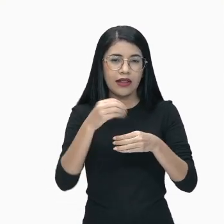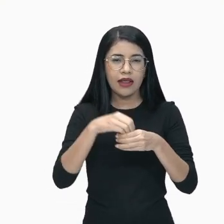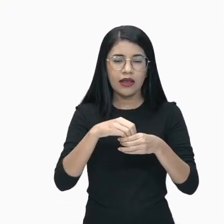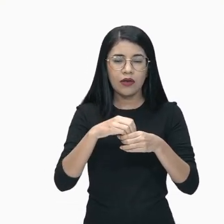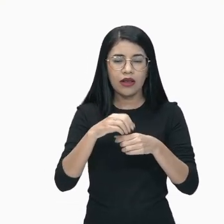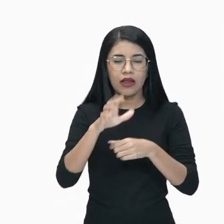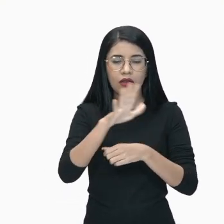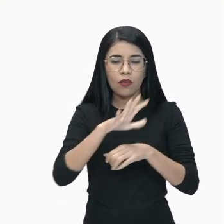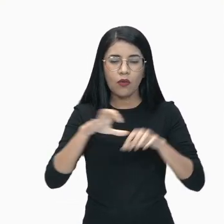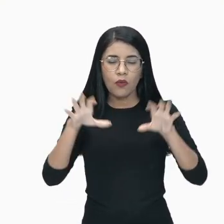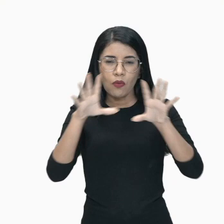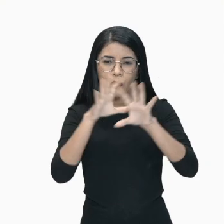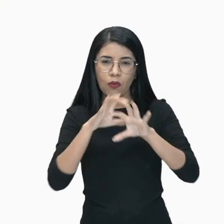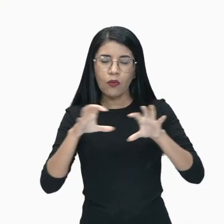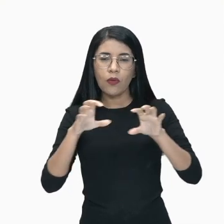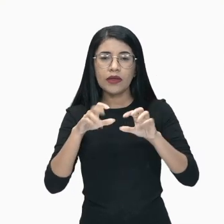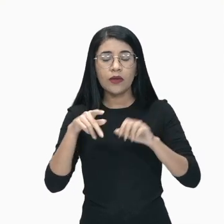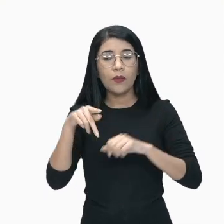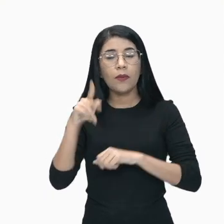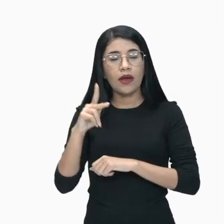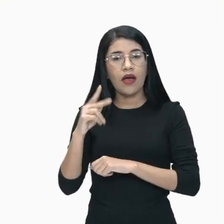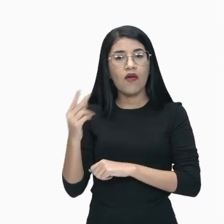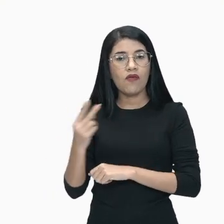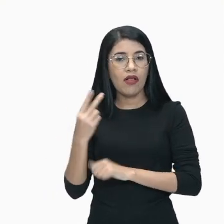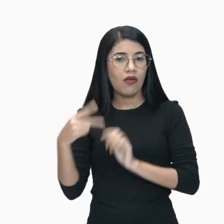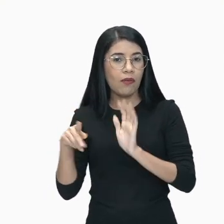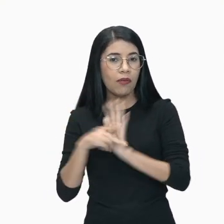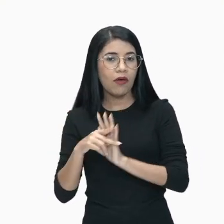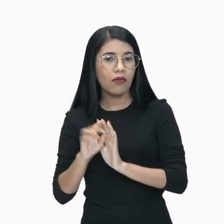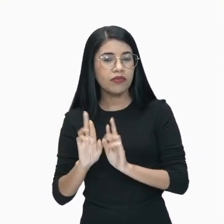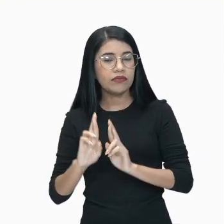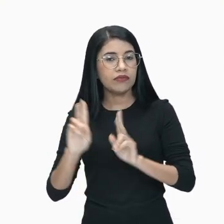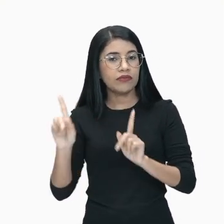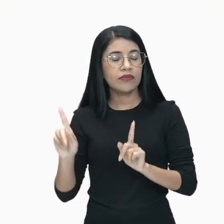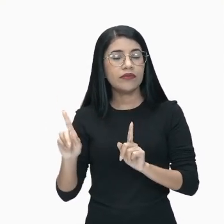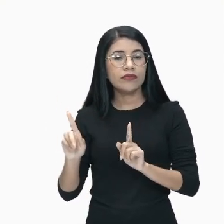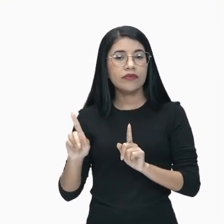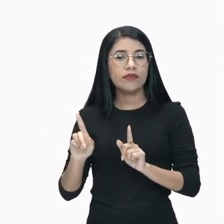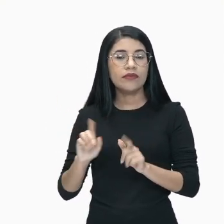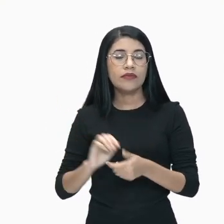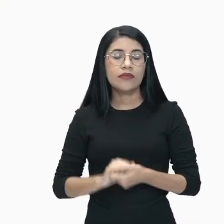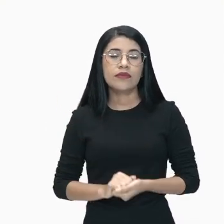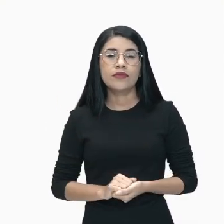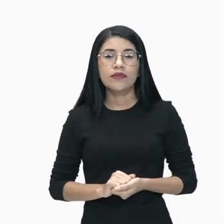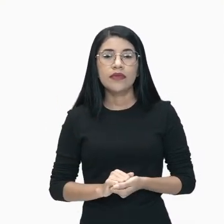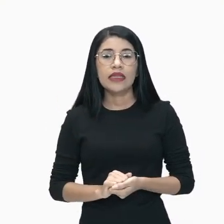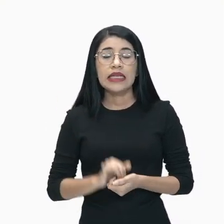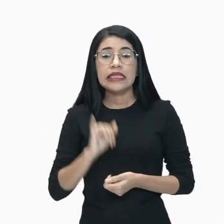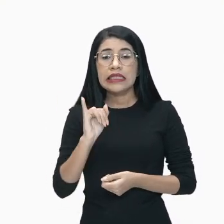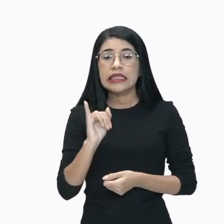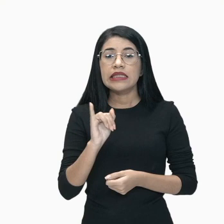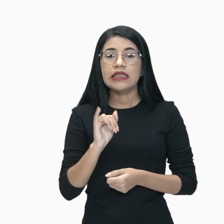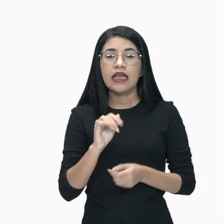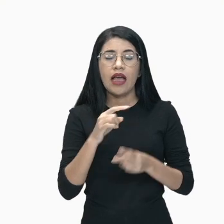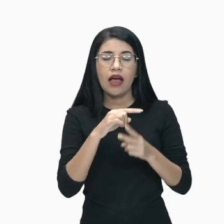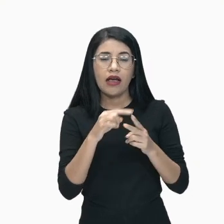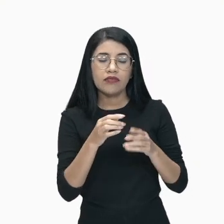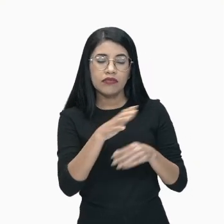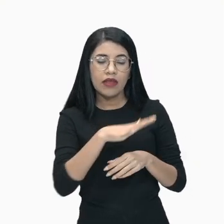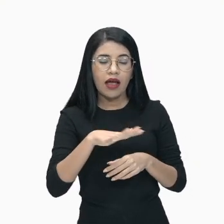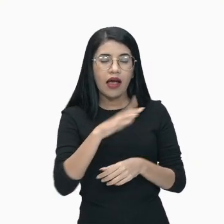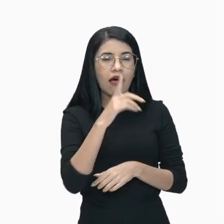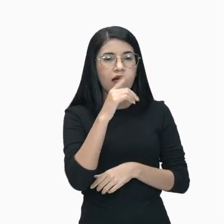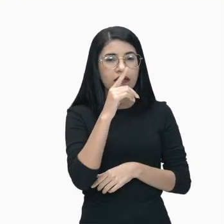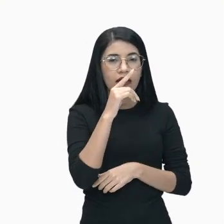ar, então o K vai ter um valor para o ar. É a constante eletrostática do ar. Se elas estiverem dentro da